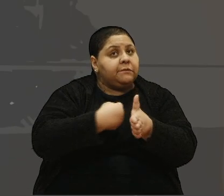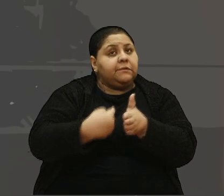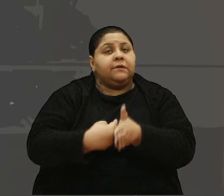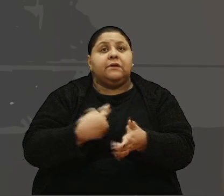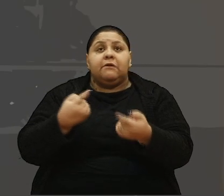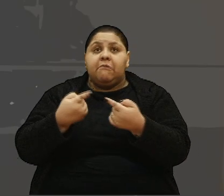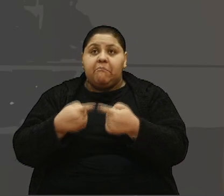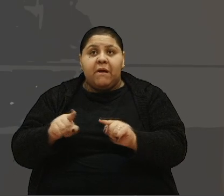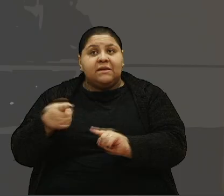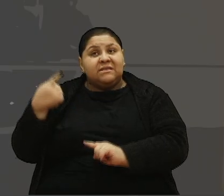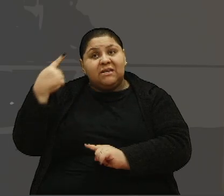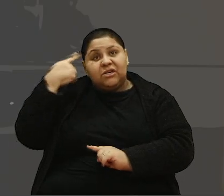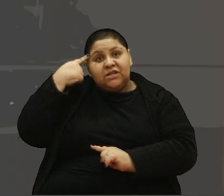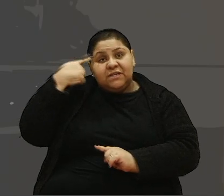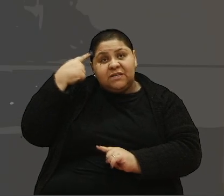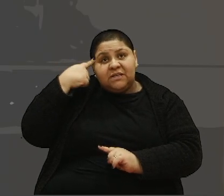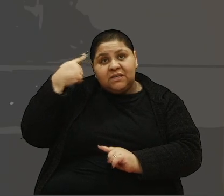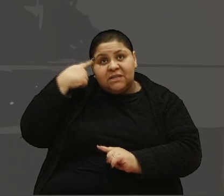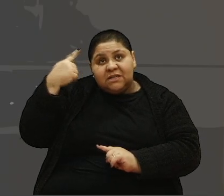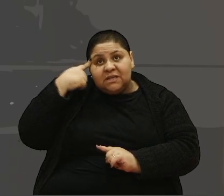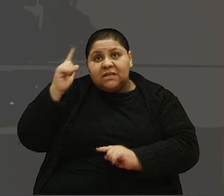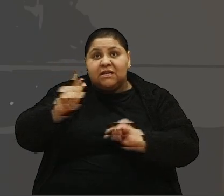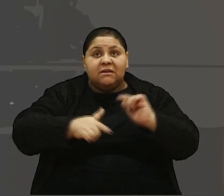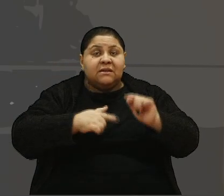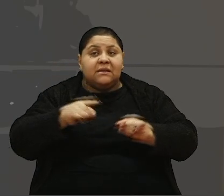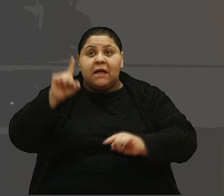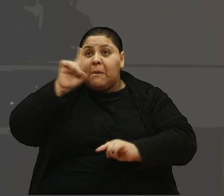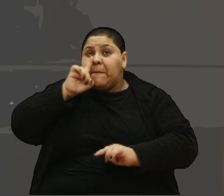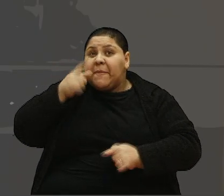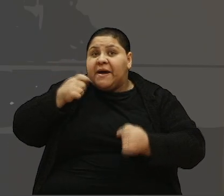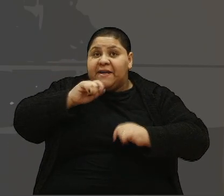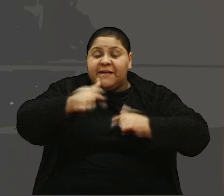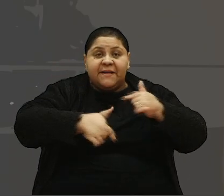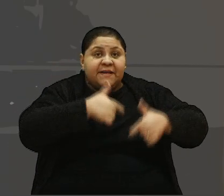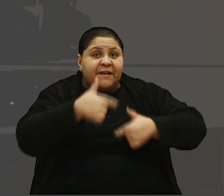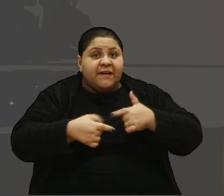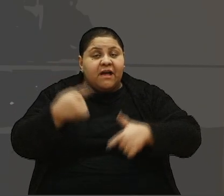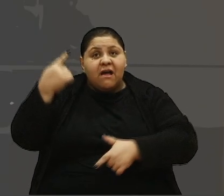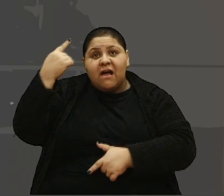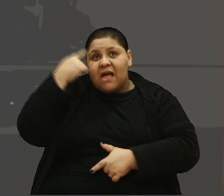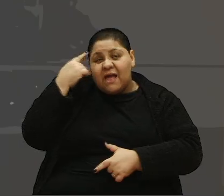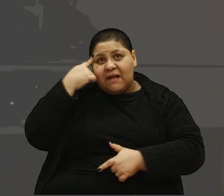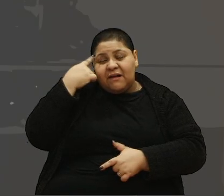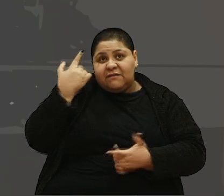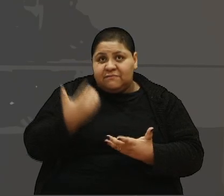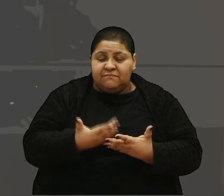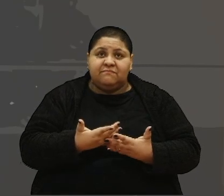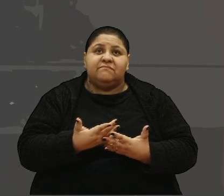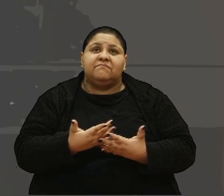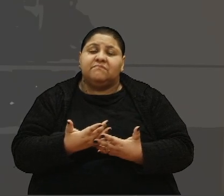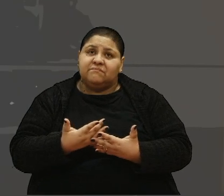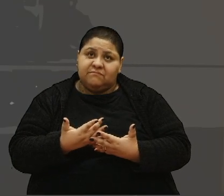isso é pensar na mãe que precisa trabalhar. Isso é pensar nos menos